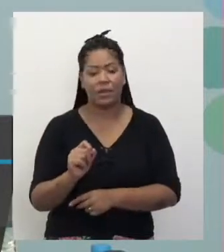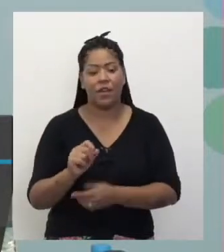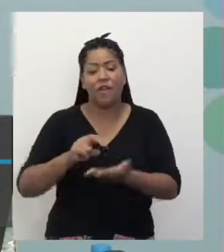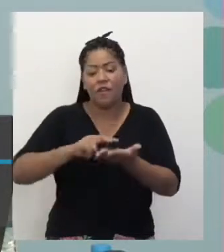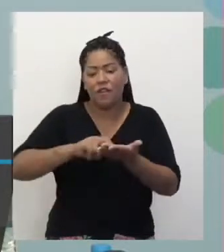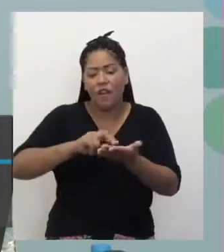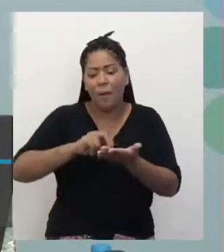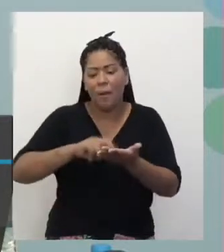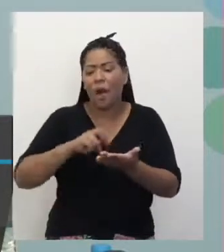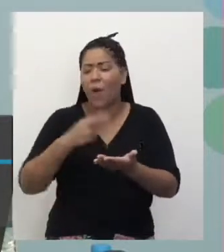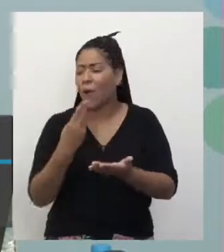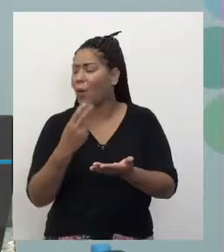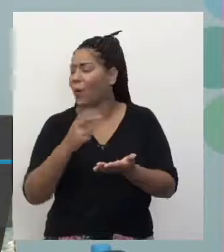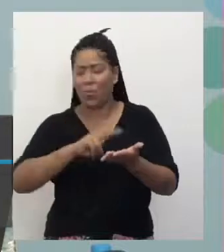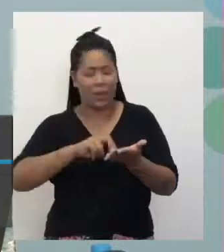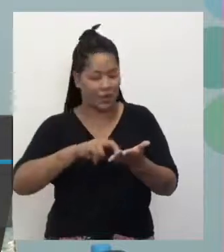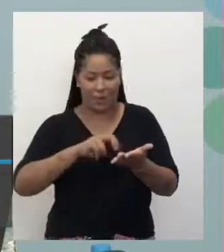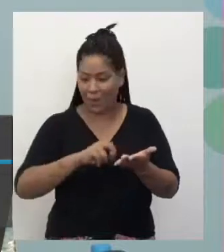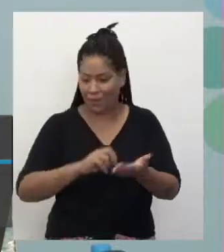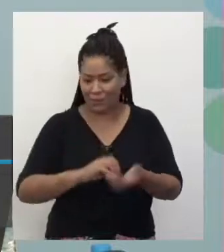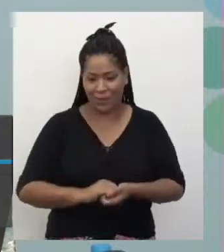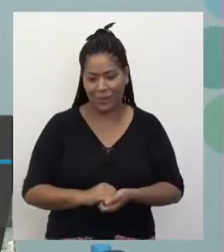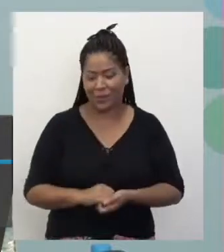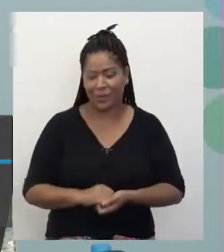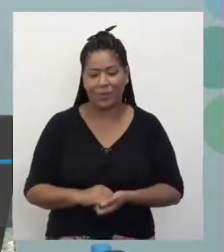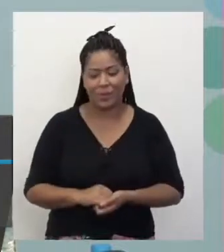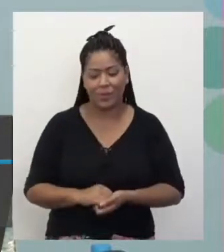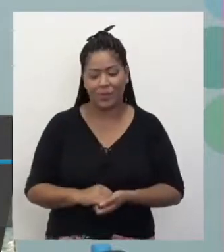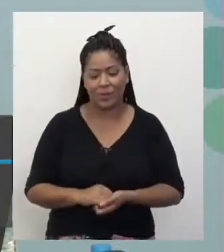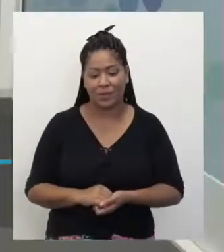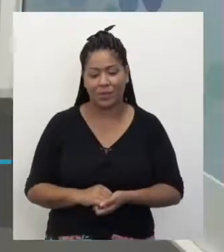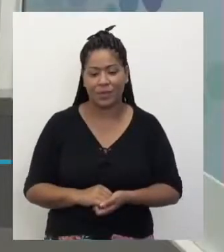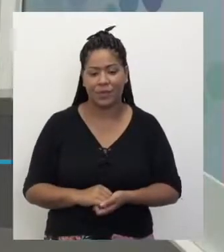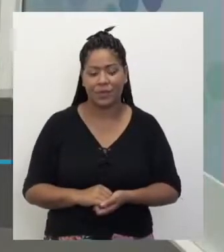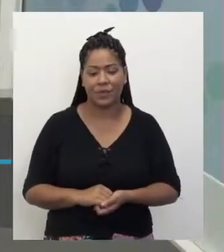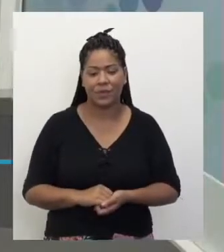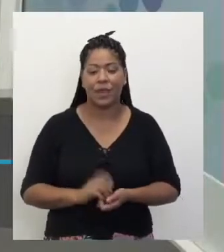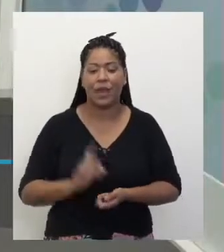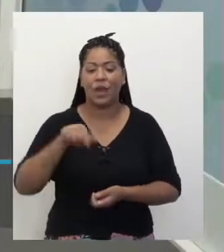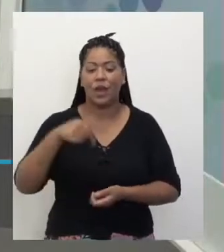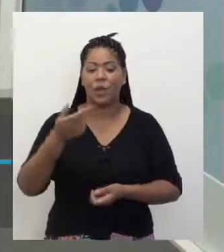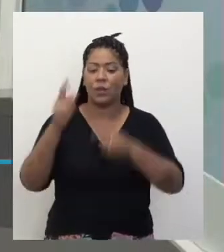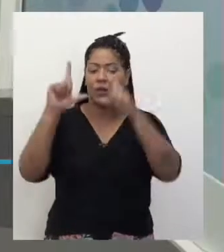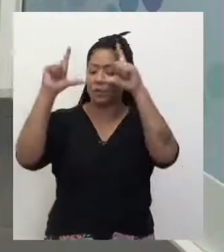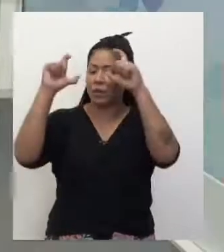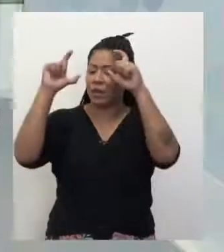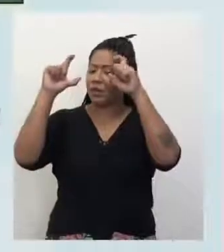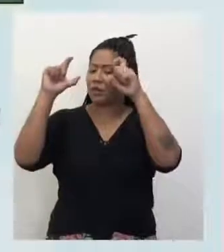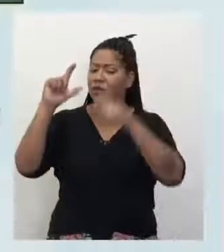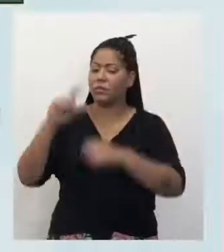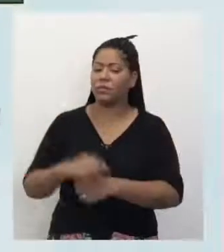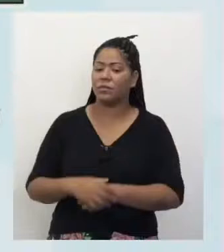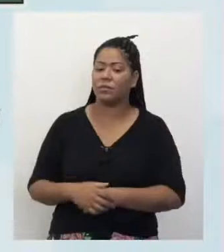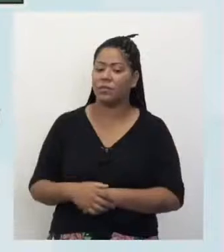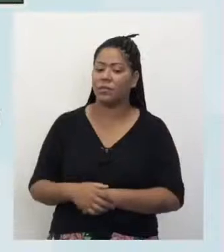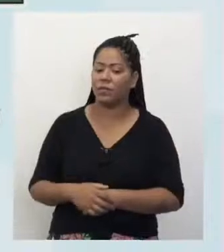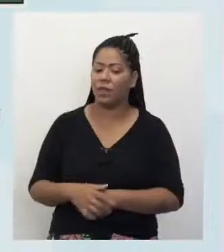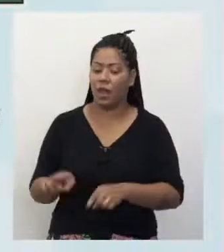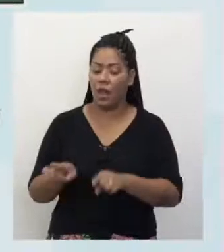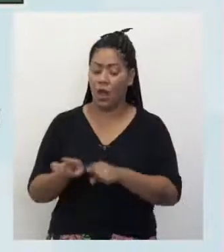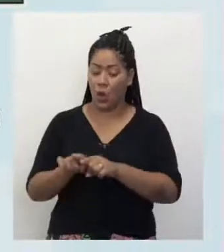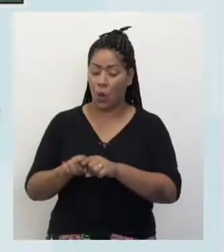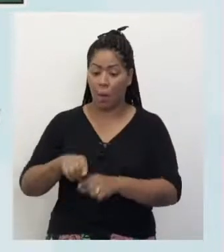informações a serem transmitidas, tá? A próxima imagem que nós temos, né, é uma pessoa, pela